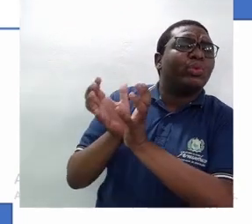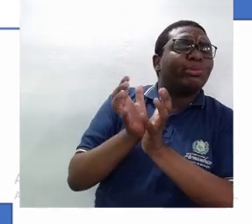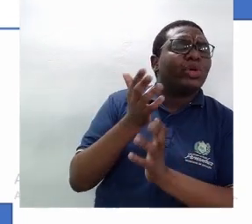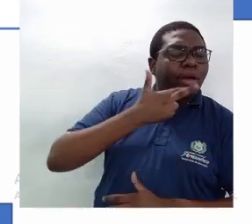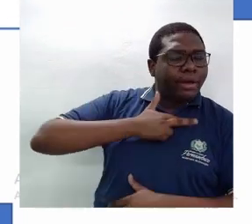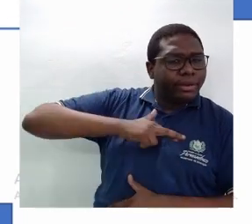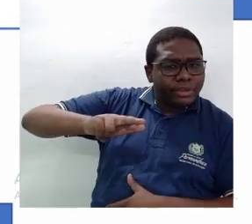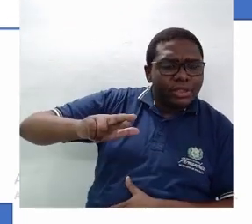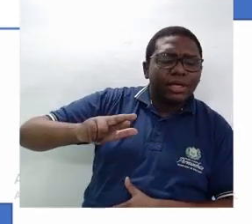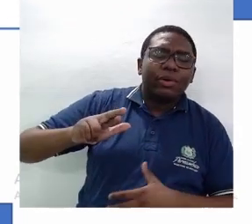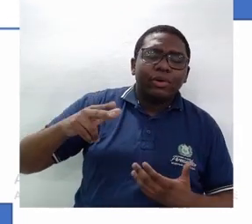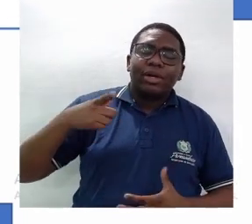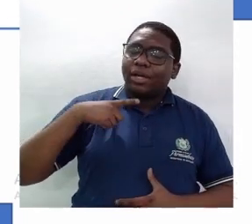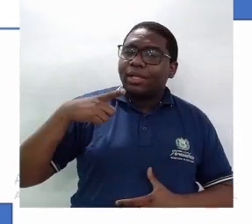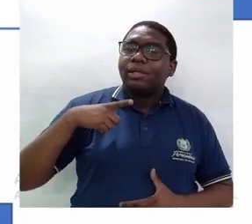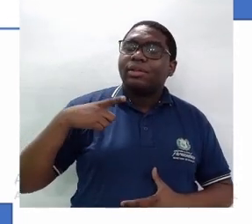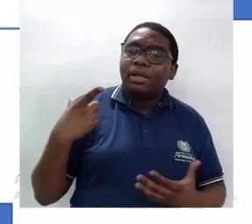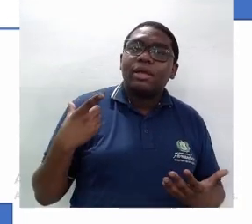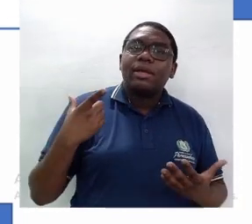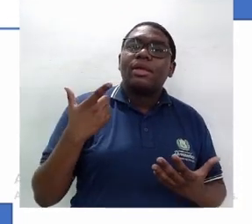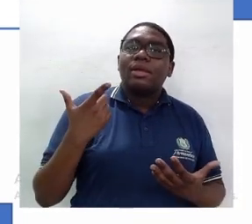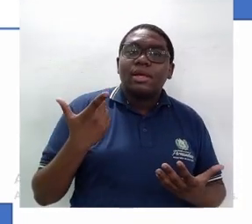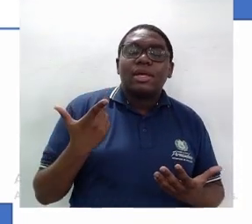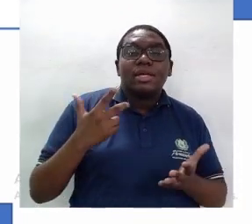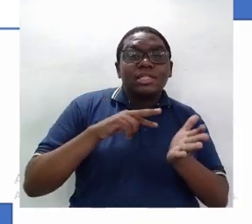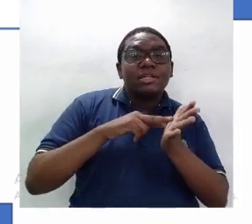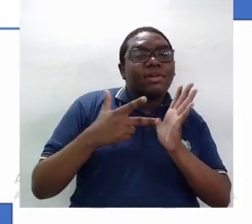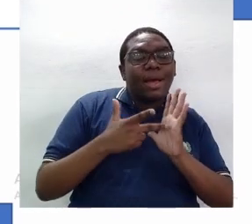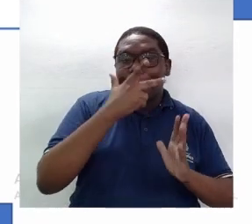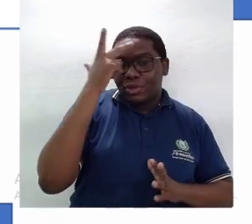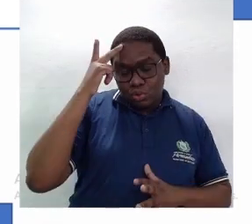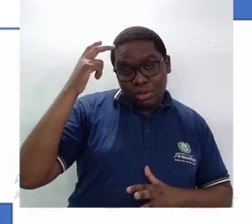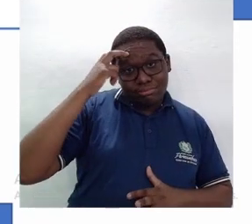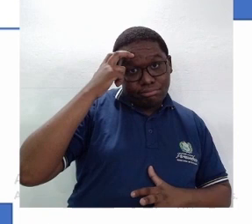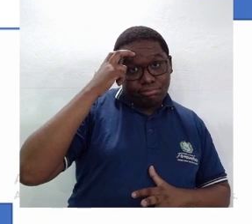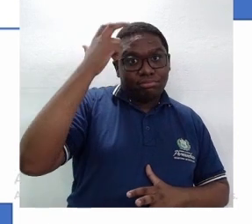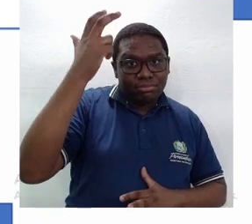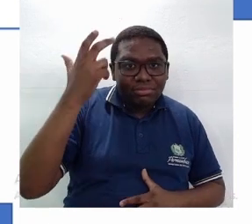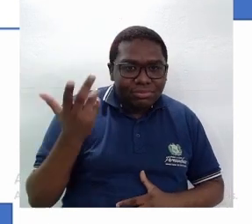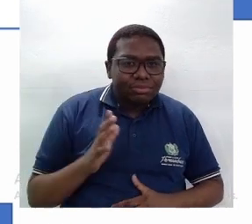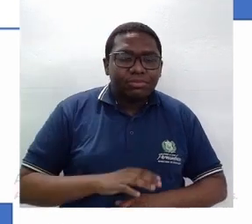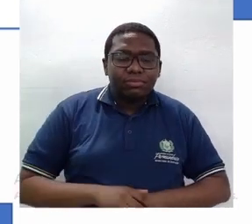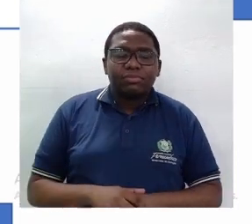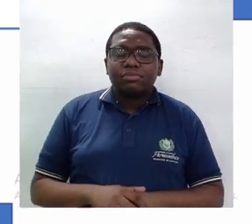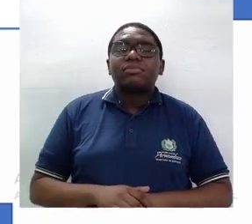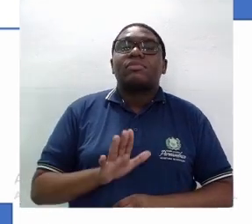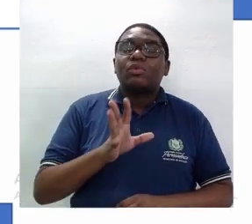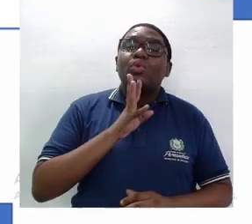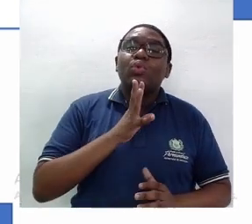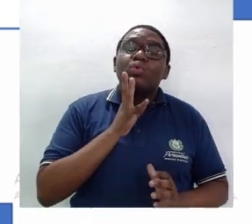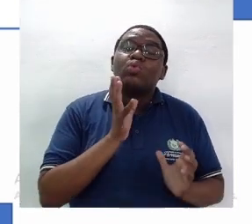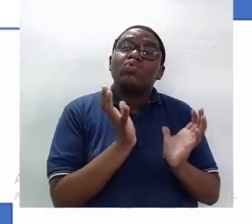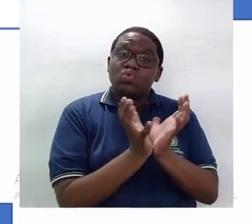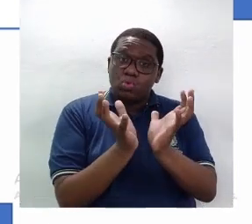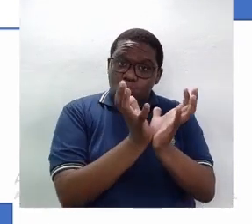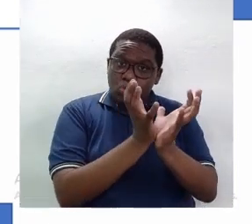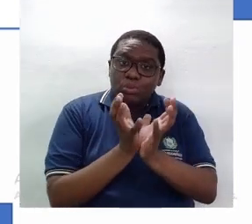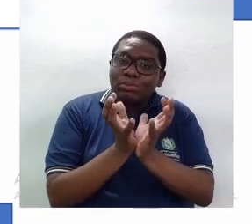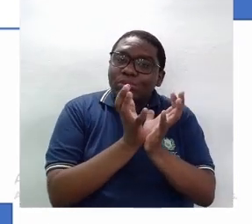que se refere ao nível de instrução. Vamos conhecer? Vejam só, este grupo